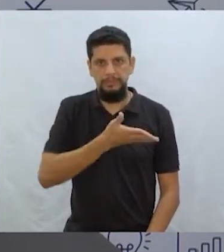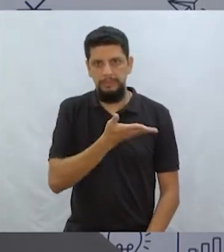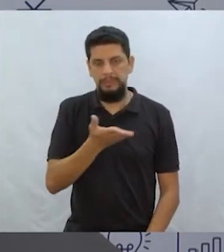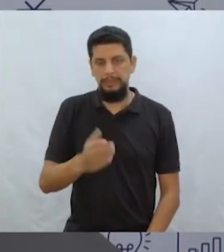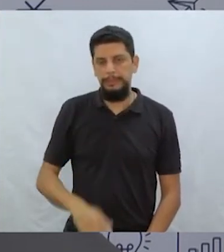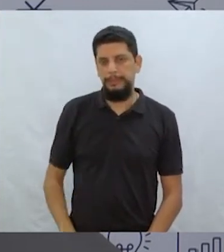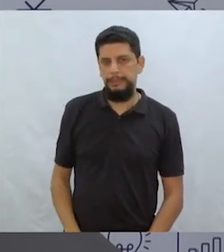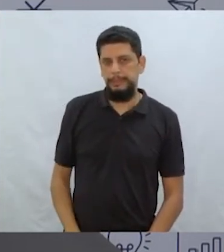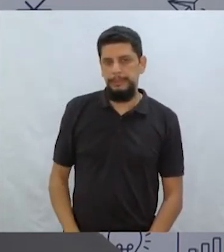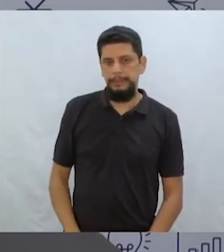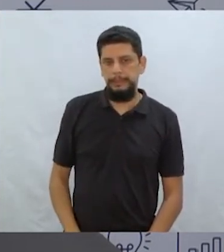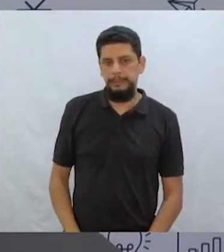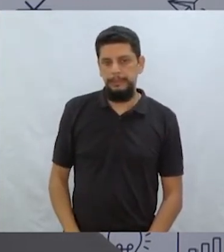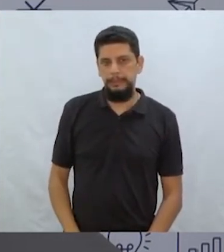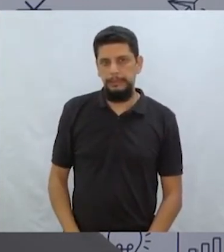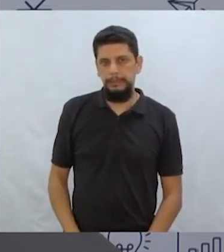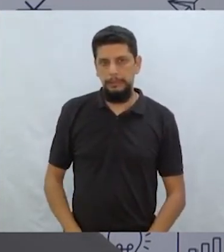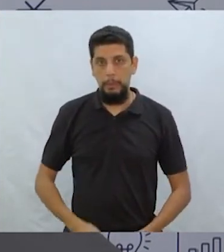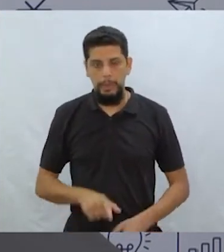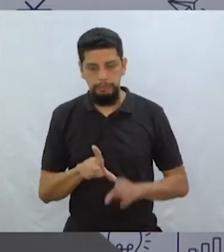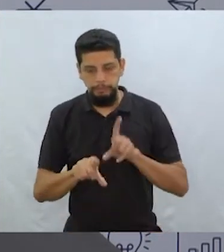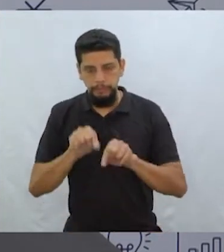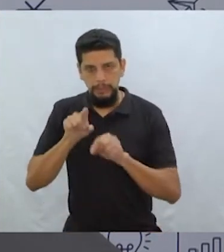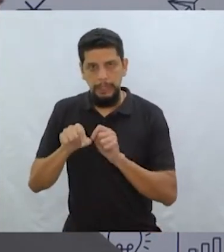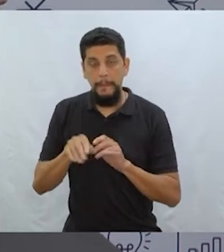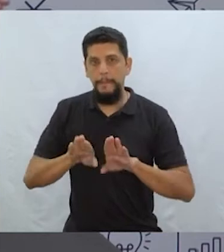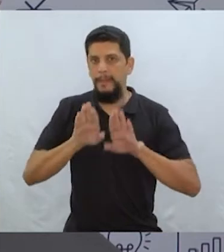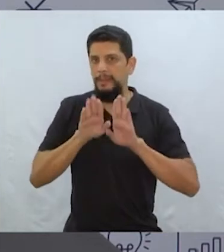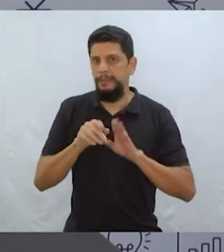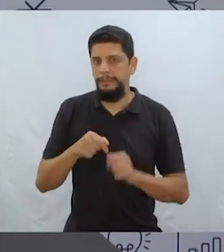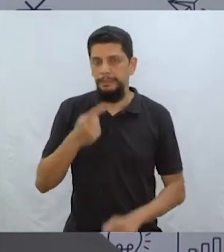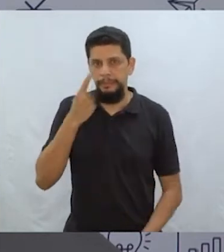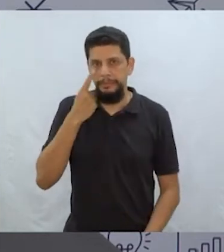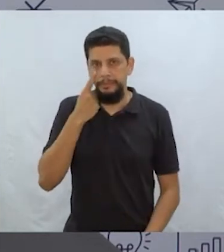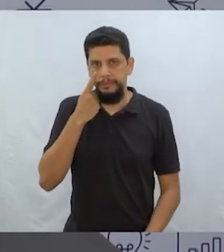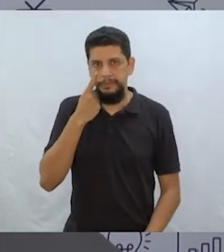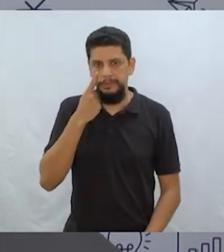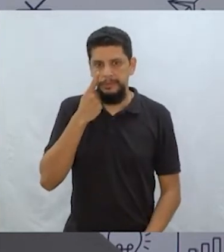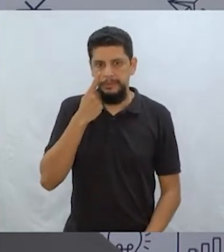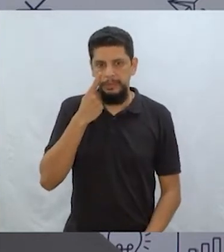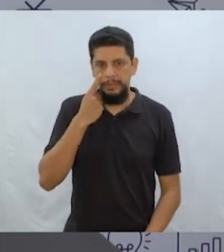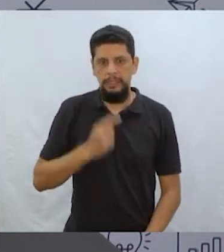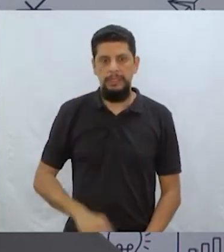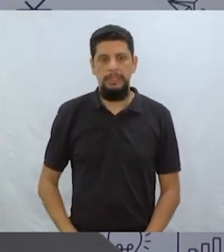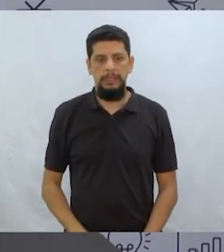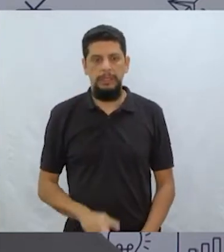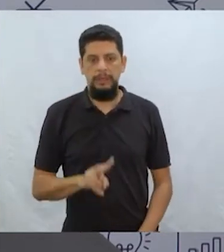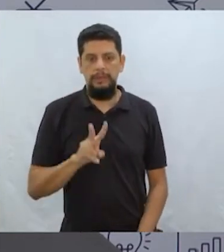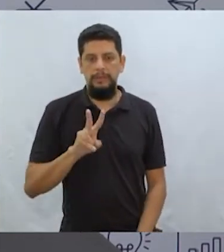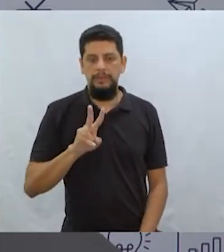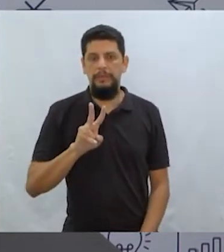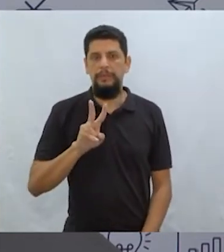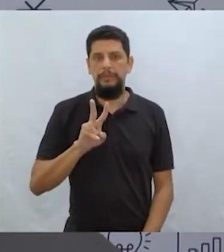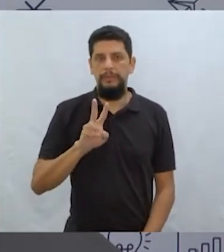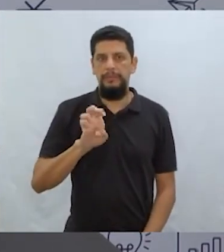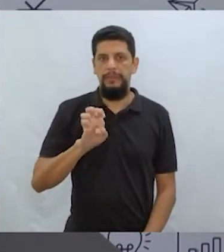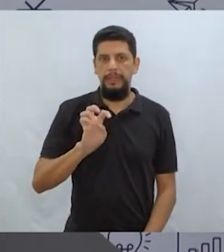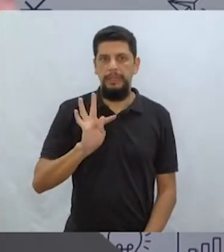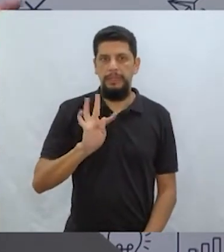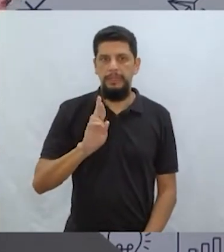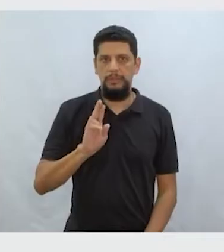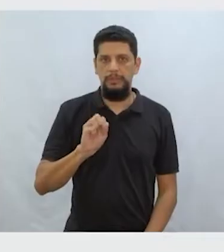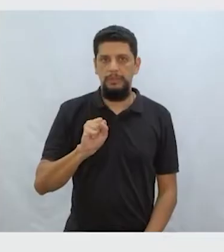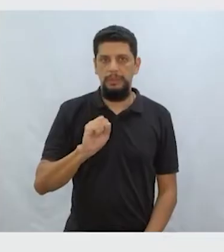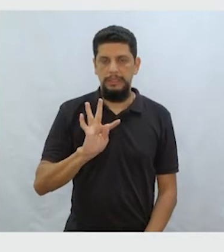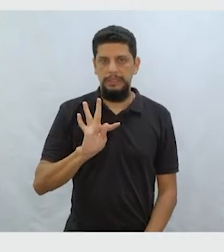certeza já iria tirar ali uma das opções Mas vamos vamos conferir vetusta significa